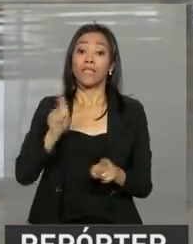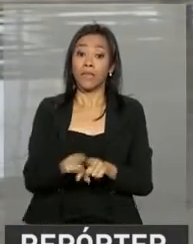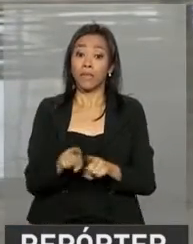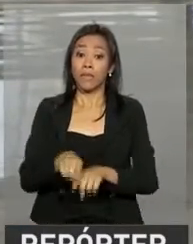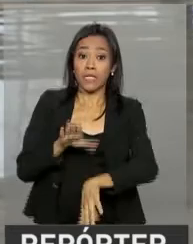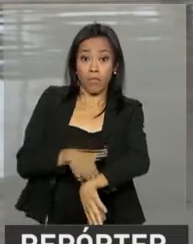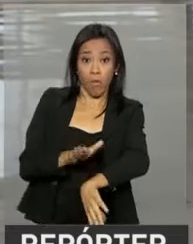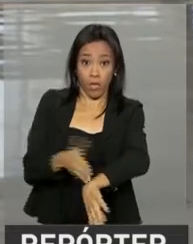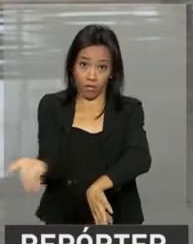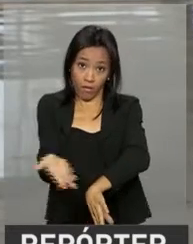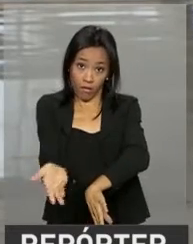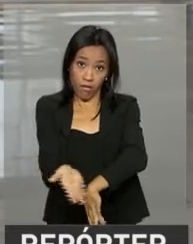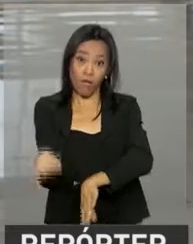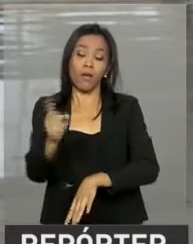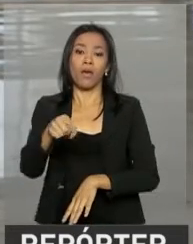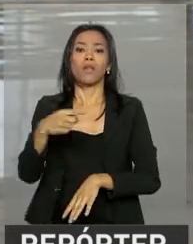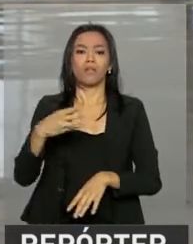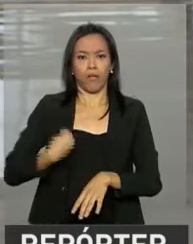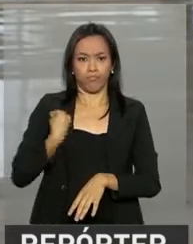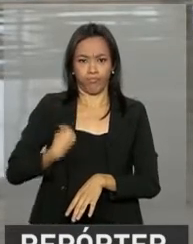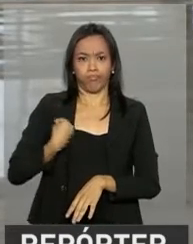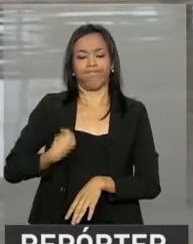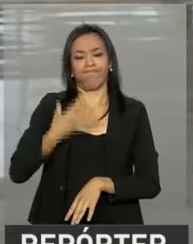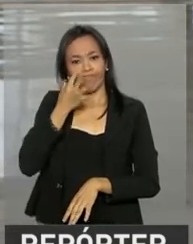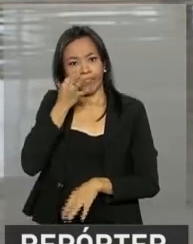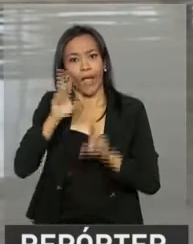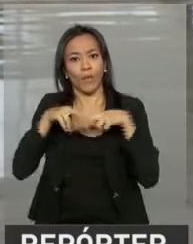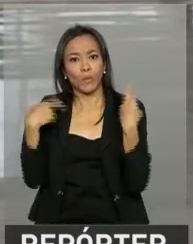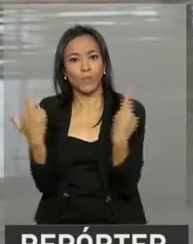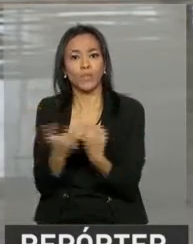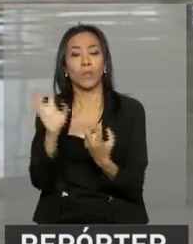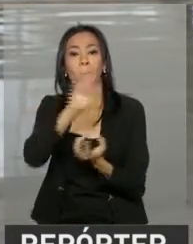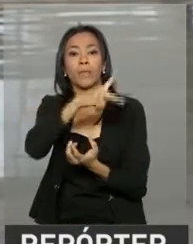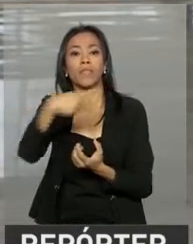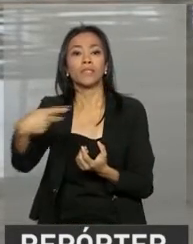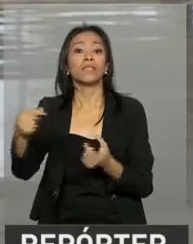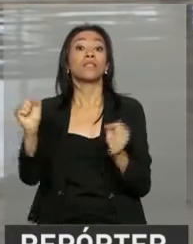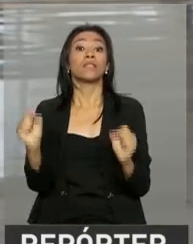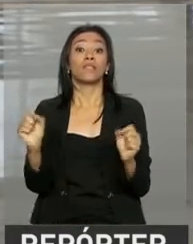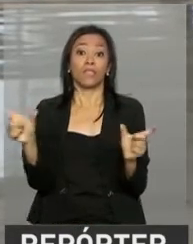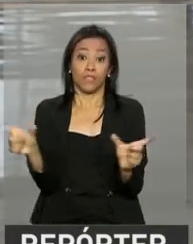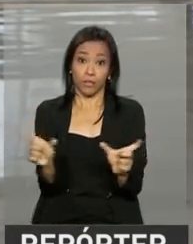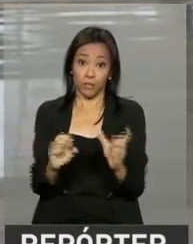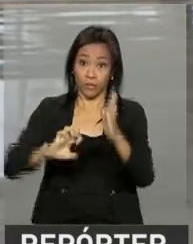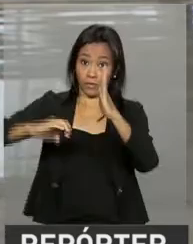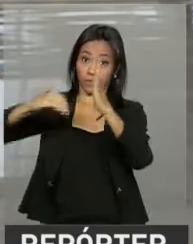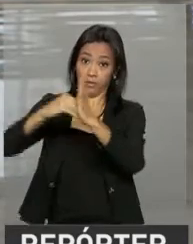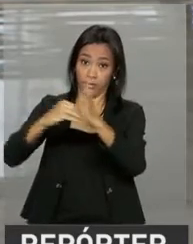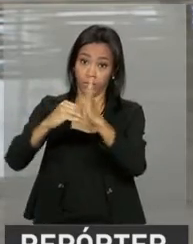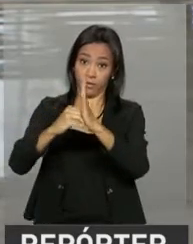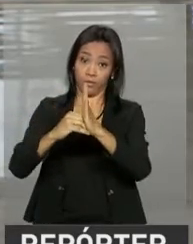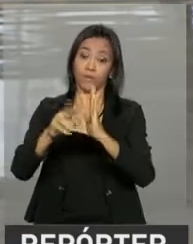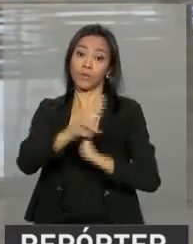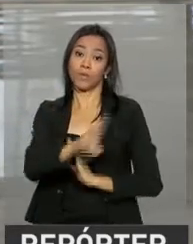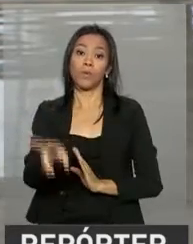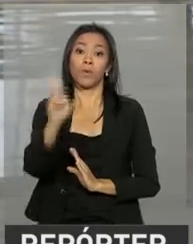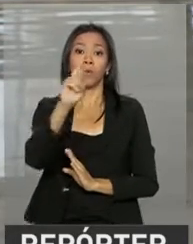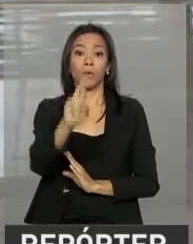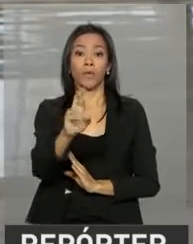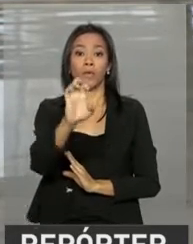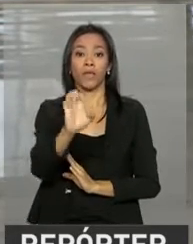momento o presidente em exercício está reunido com o presidente do senado renan calheiros e pelas redes sociais